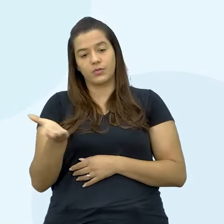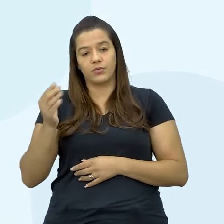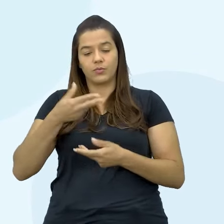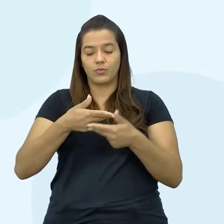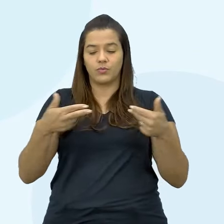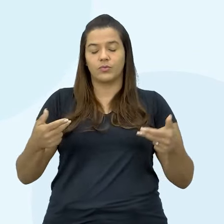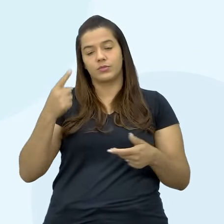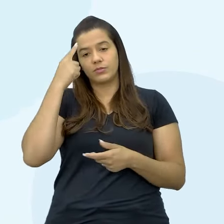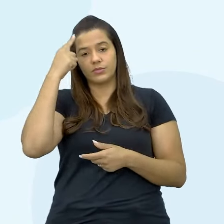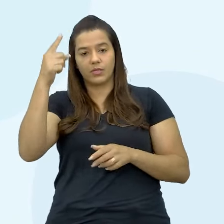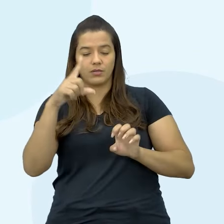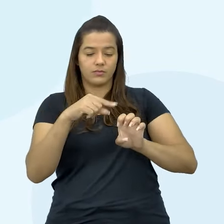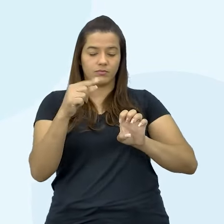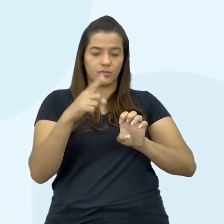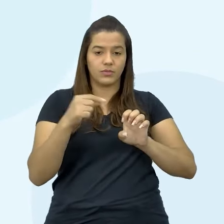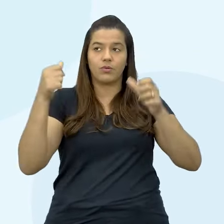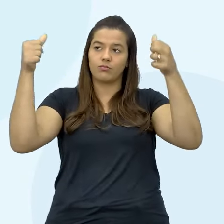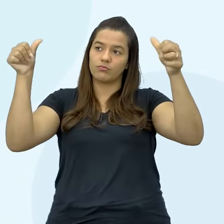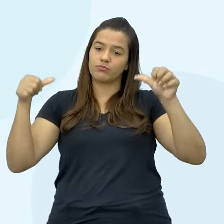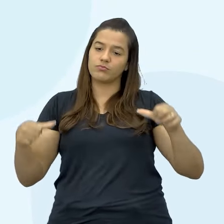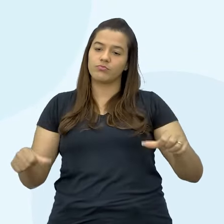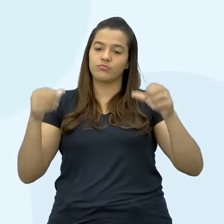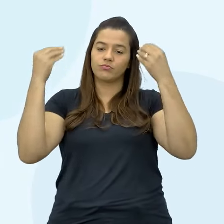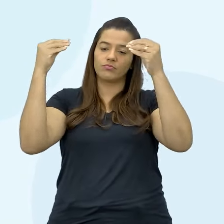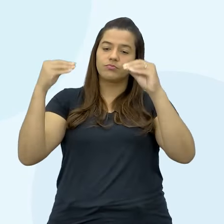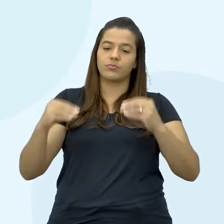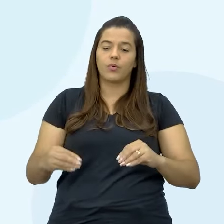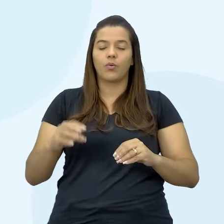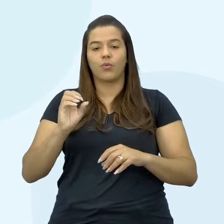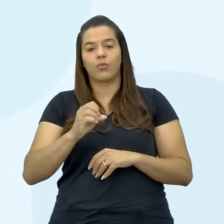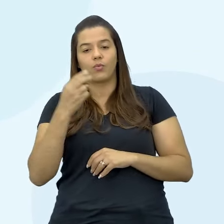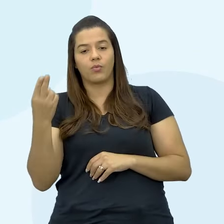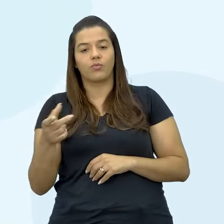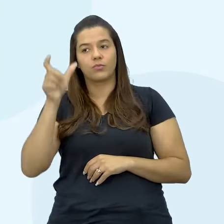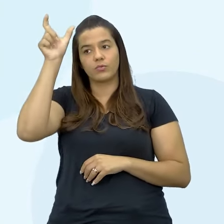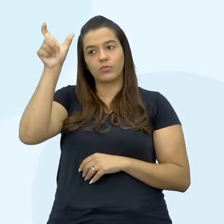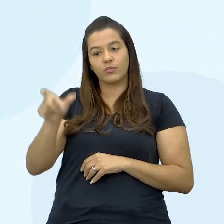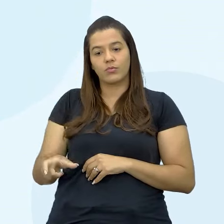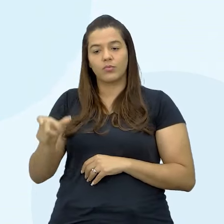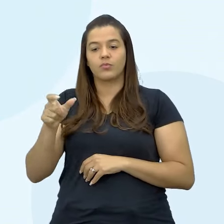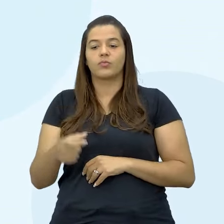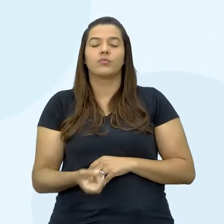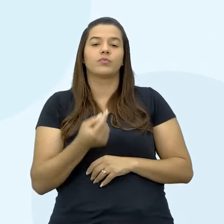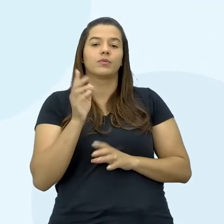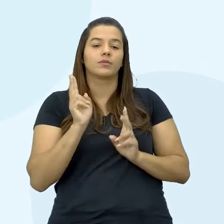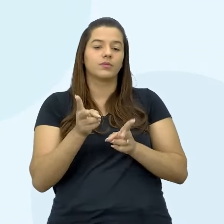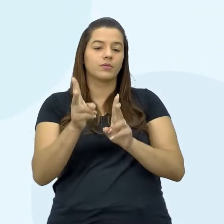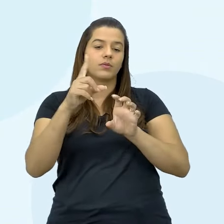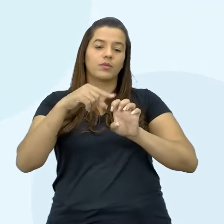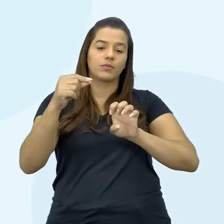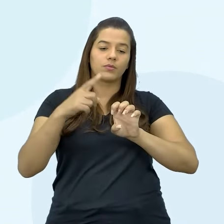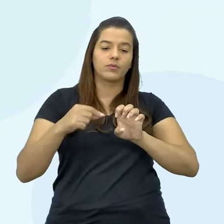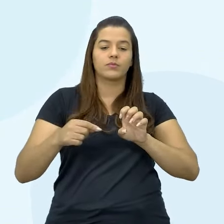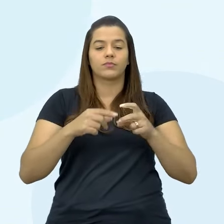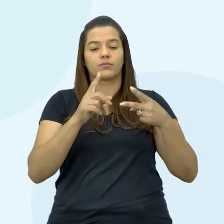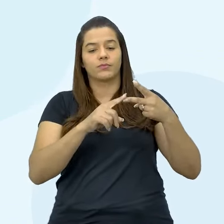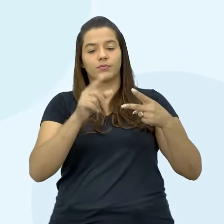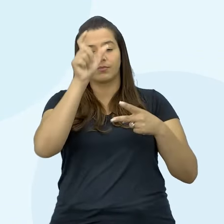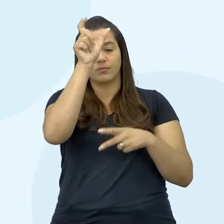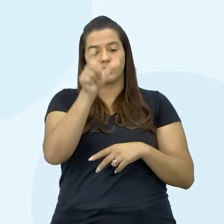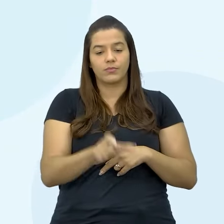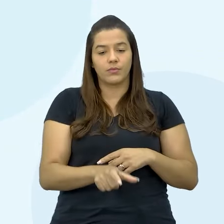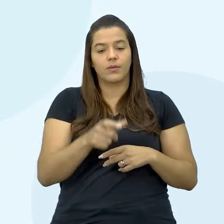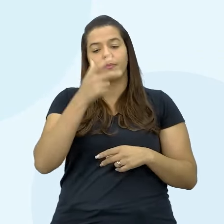ideias empreendedoras, como quadro de colunas, sendo coluna 1, ser empreendedor é, coluna 2, as